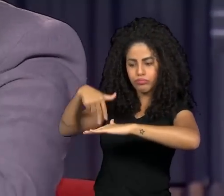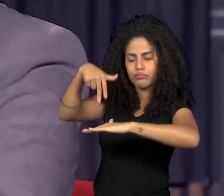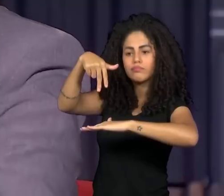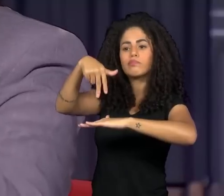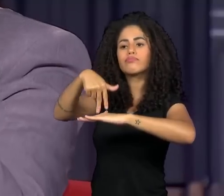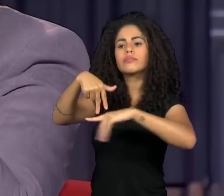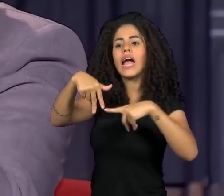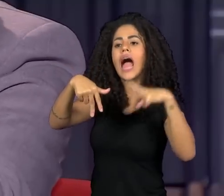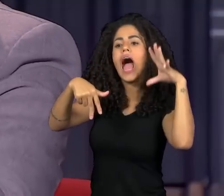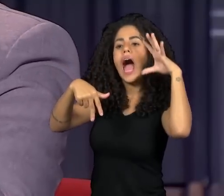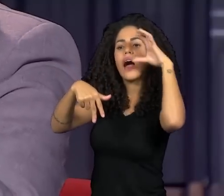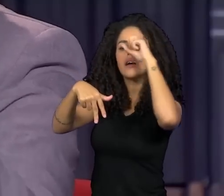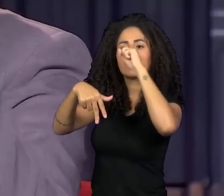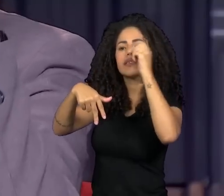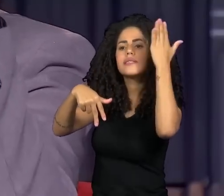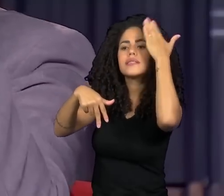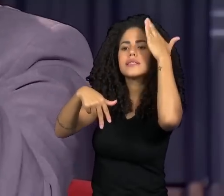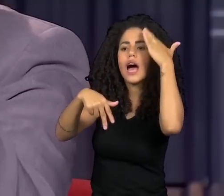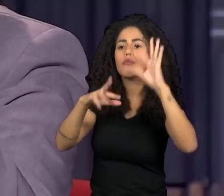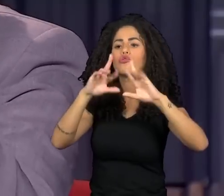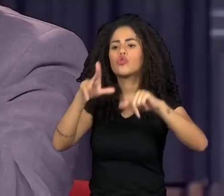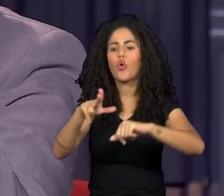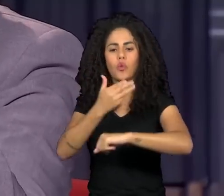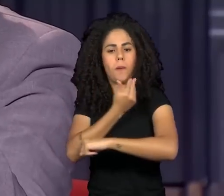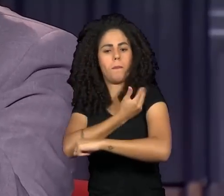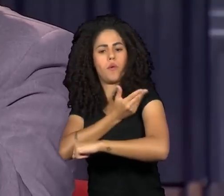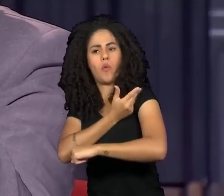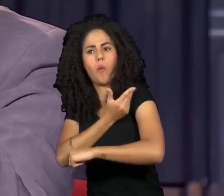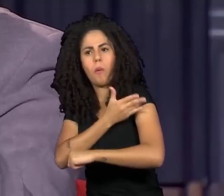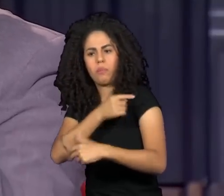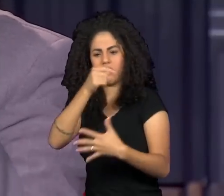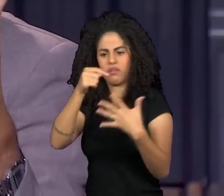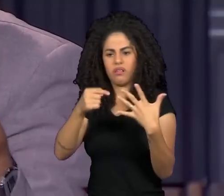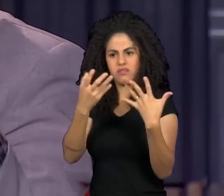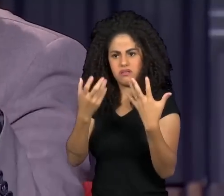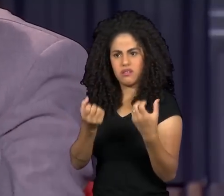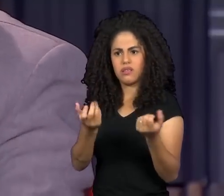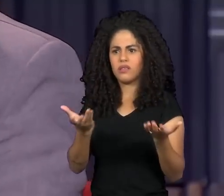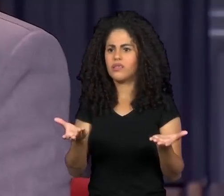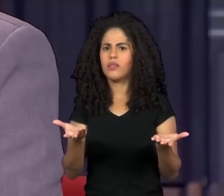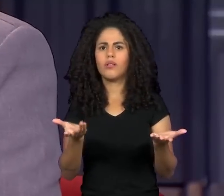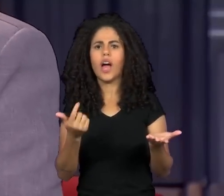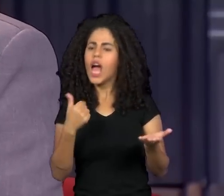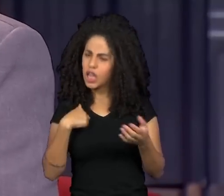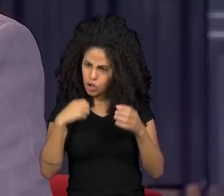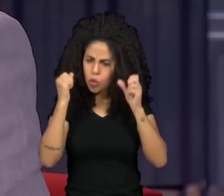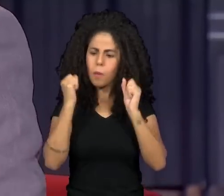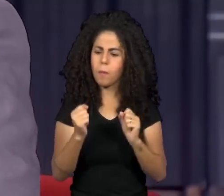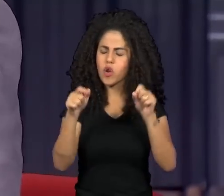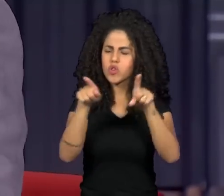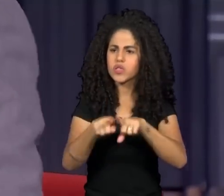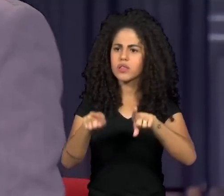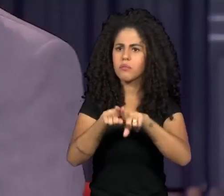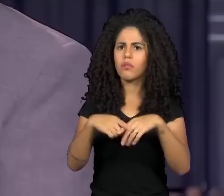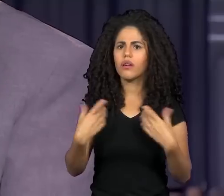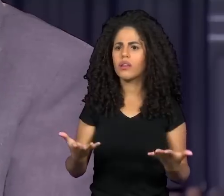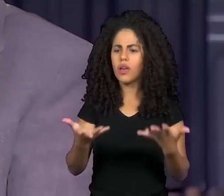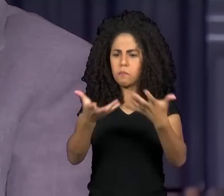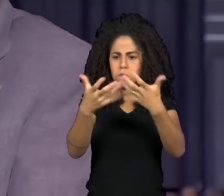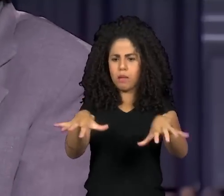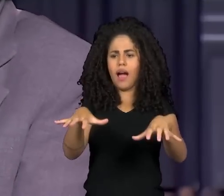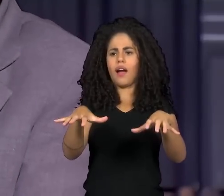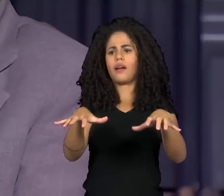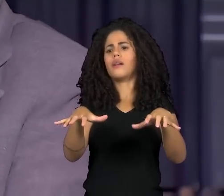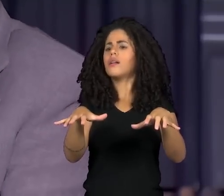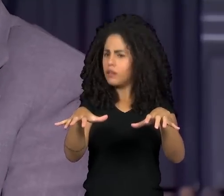que todo tipo de preconceito, todo tipo de violência é válido, as pessoas dizem, pô, então também posso ser. E aí a gente está dividido, irmão, a gente